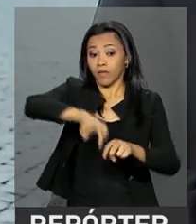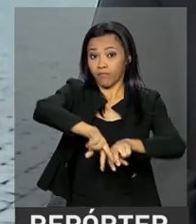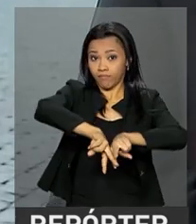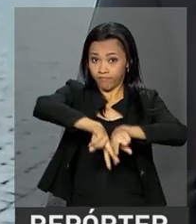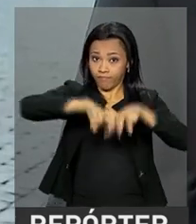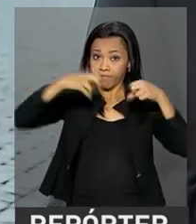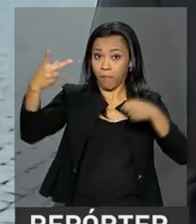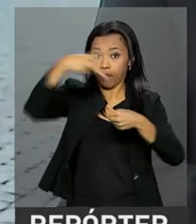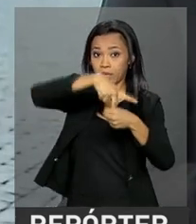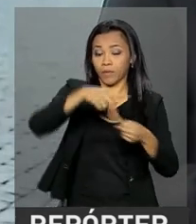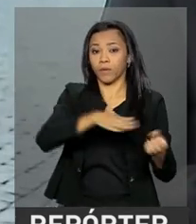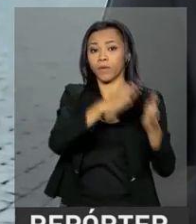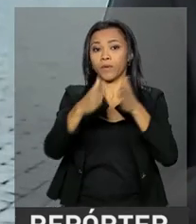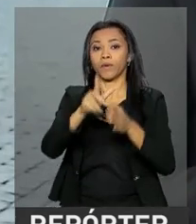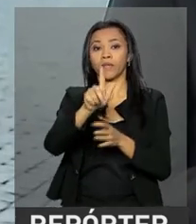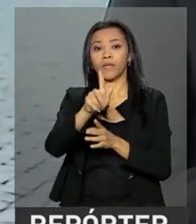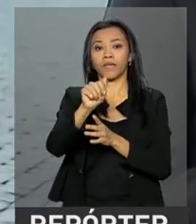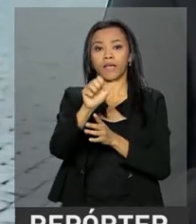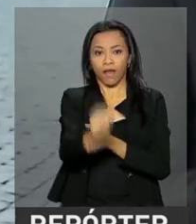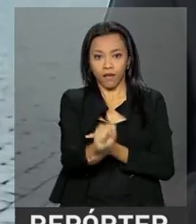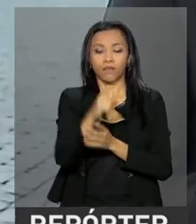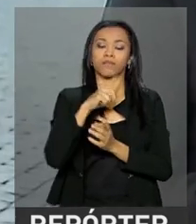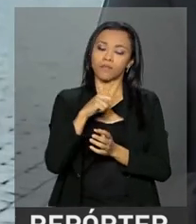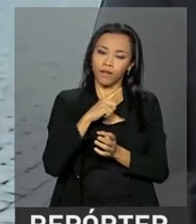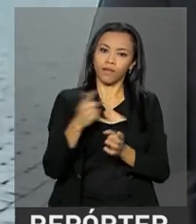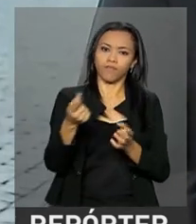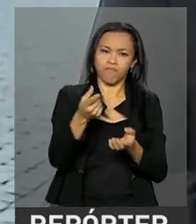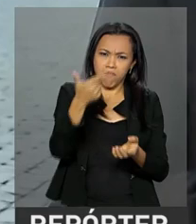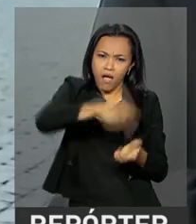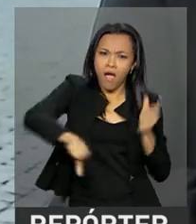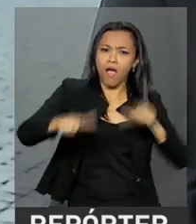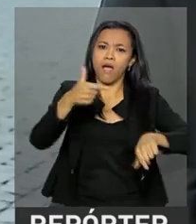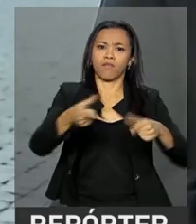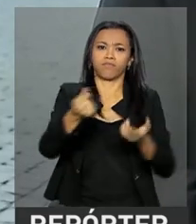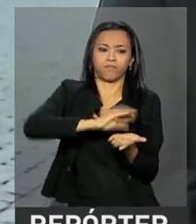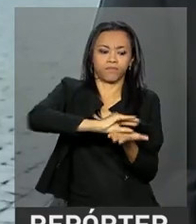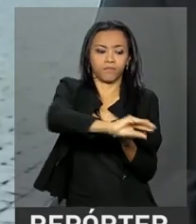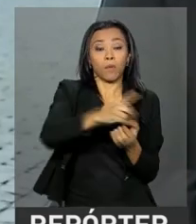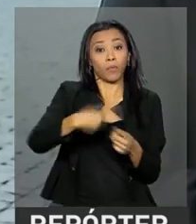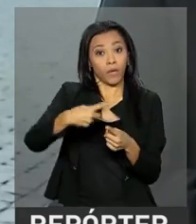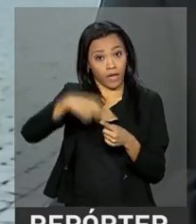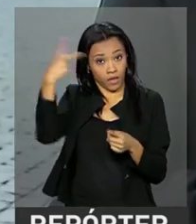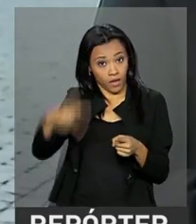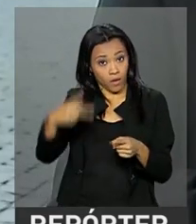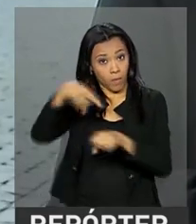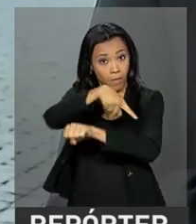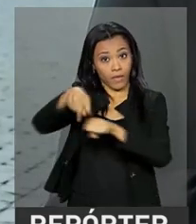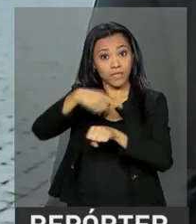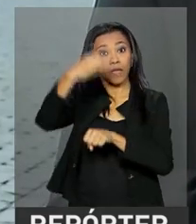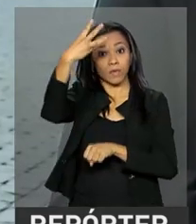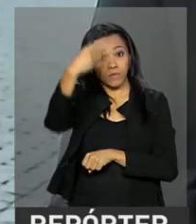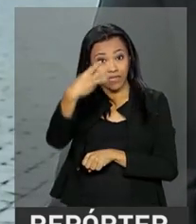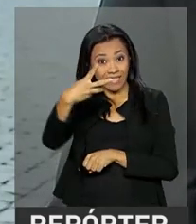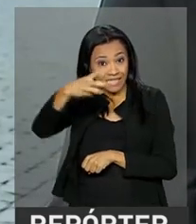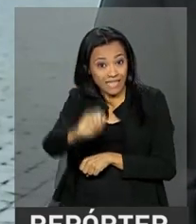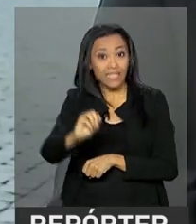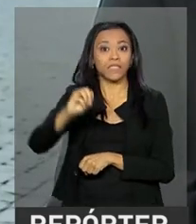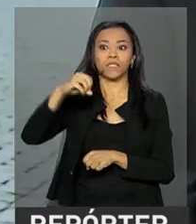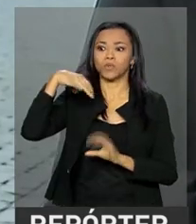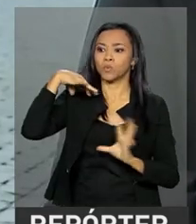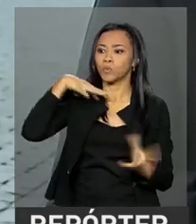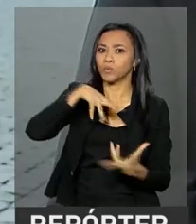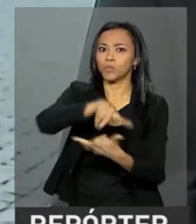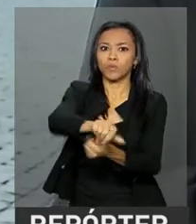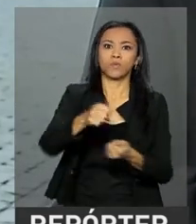gás natural concentra esses investimentos. Isso porque o país é um dos 30 maiores produtores do